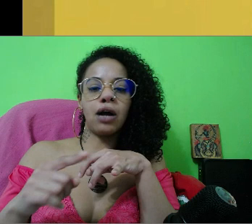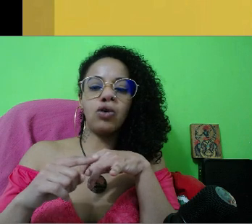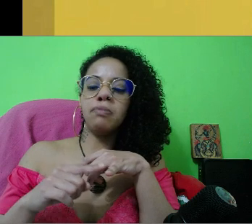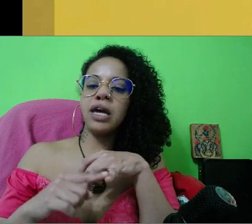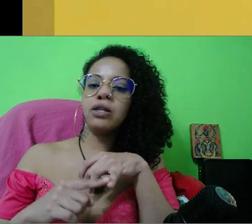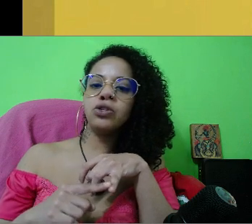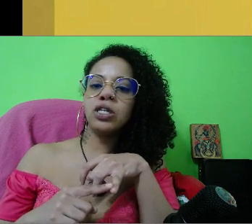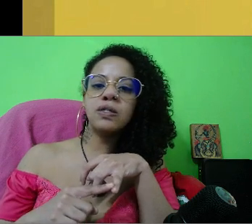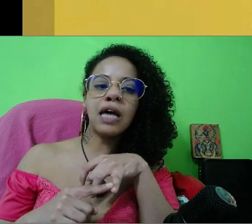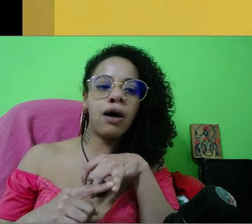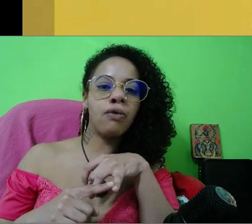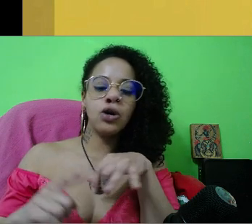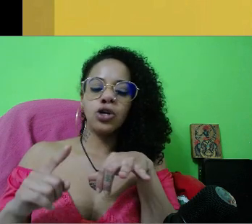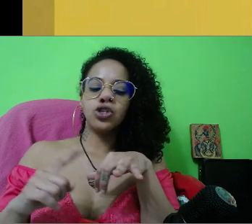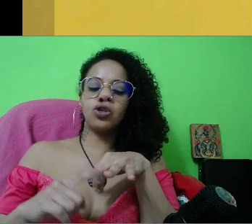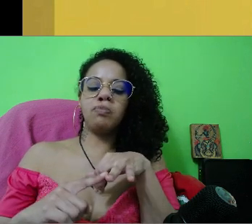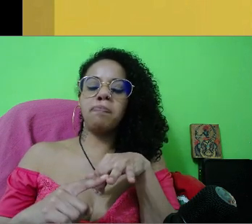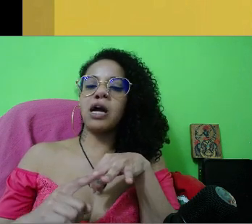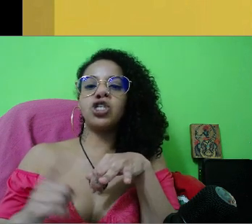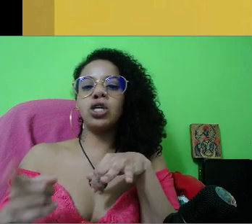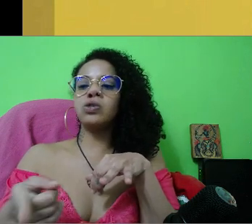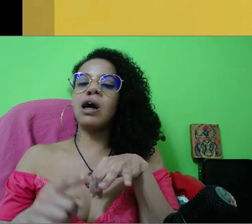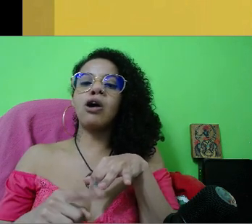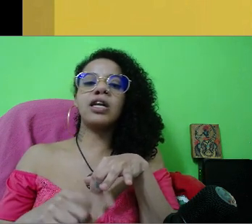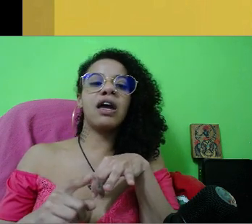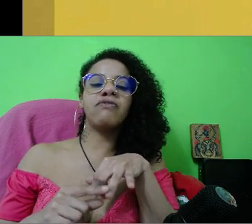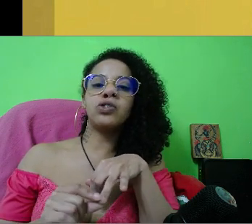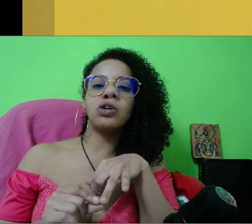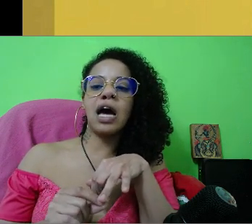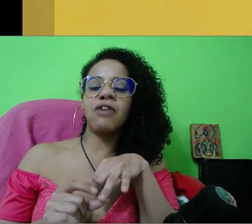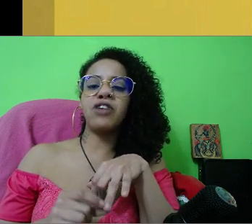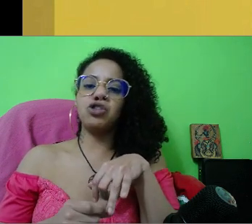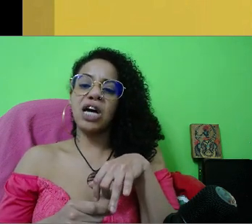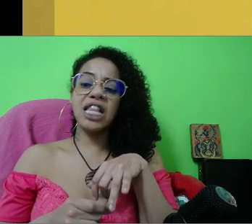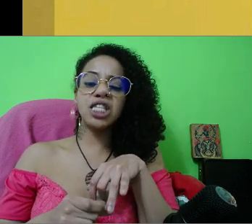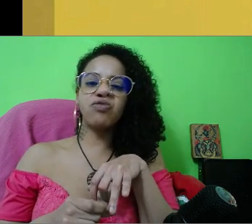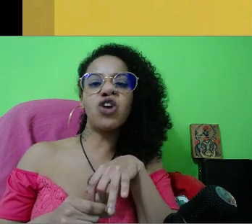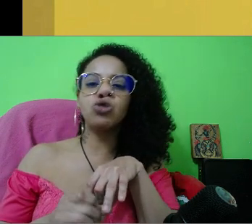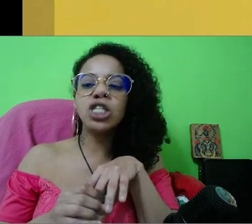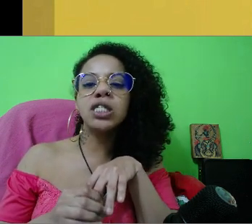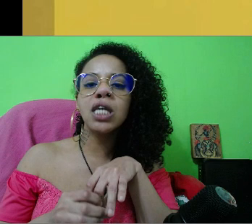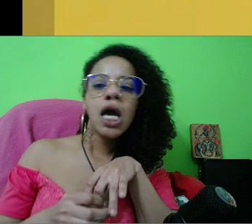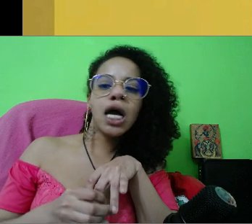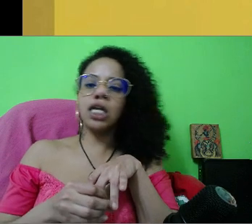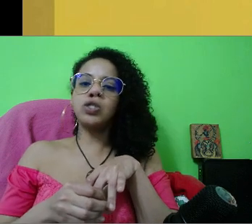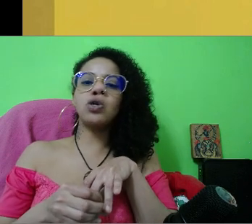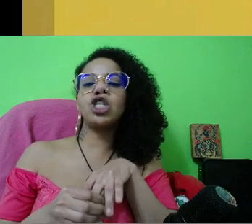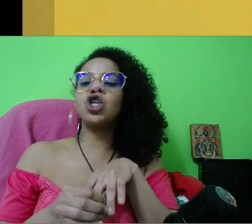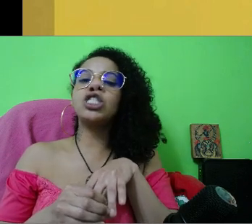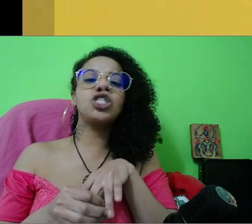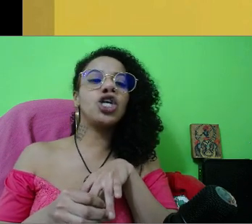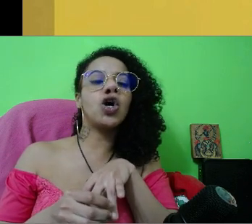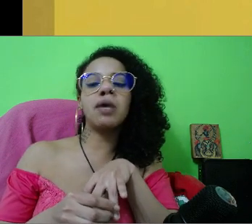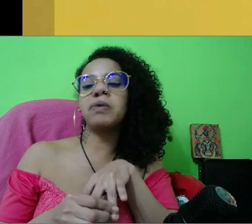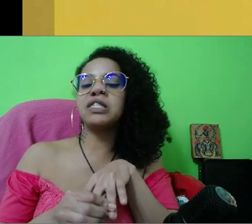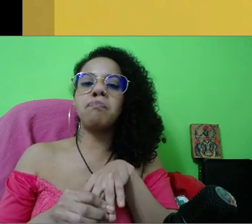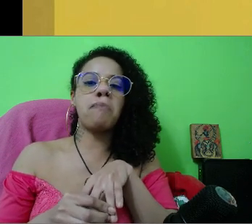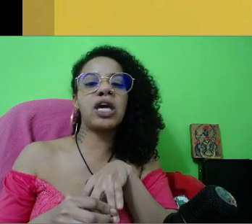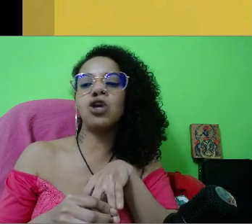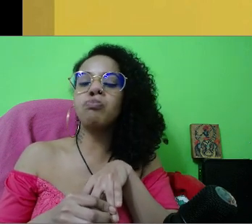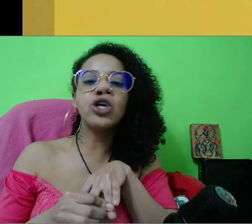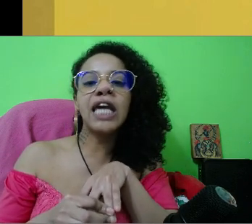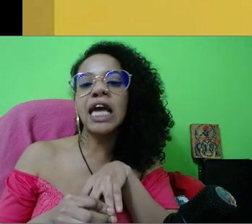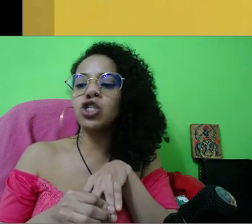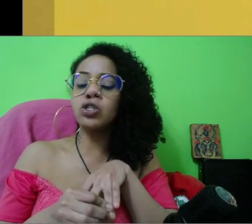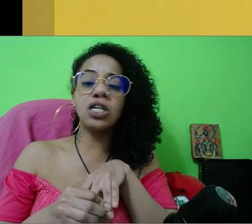minhas sobre acolhimento de insell sobre partidos da ordem revolucionária falei cadê as fontes Cadê não sei o quê De onde você tirou aqui